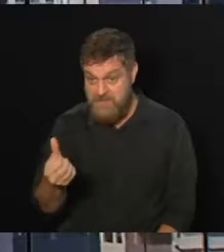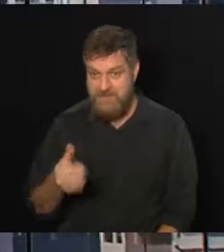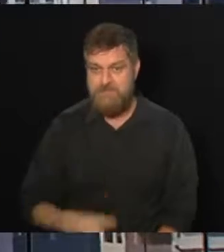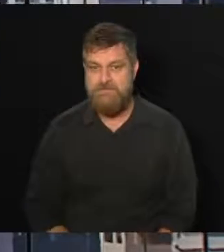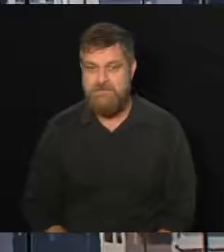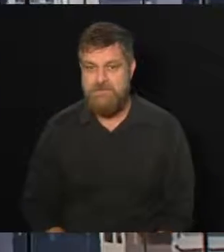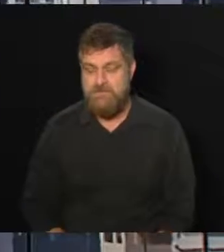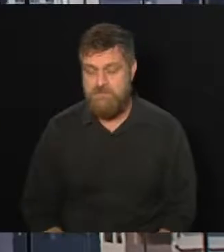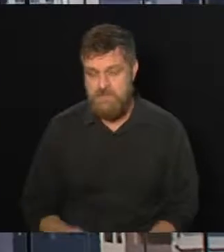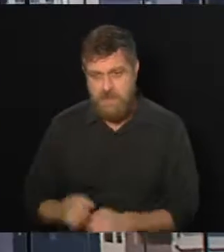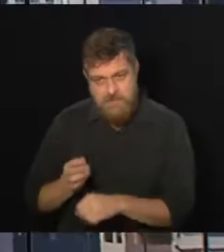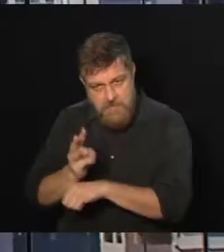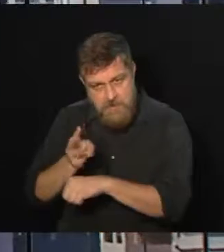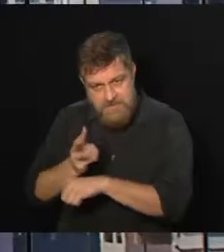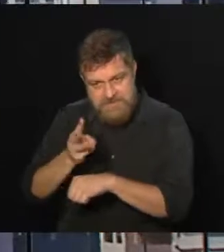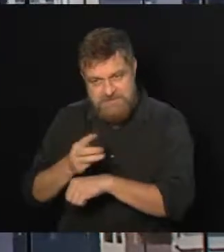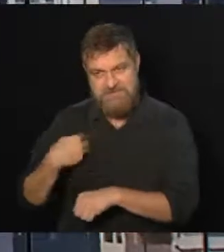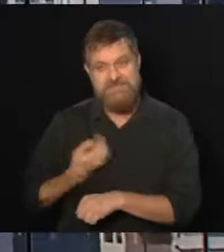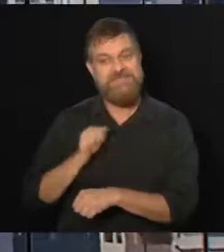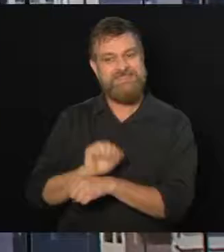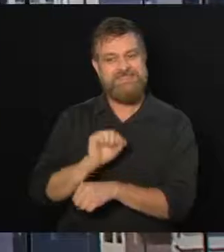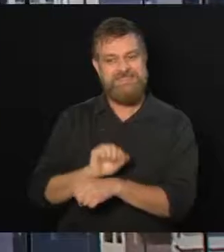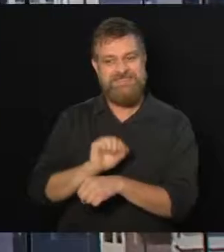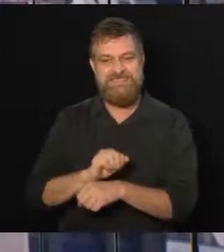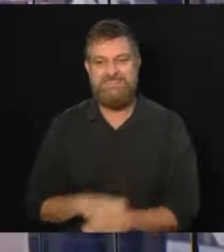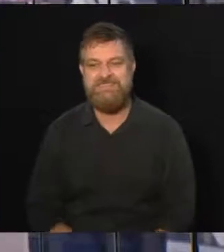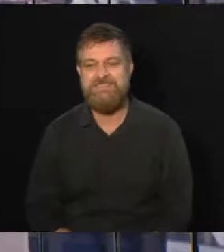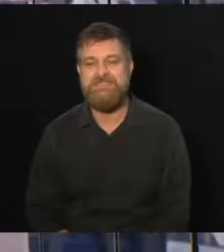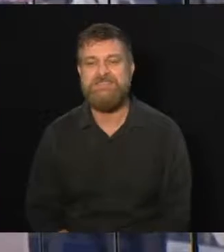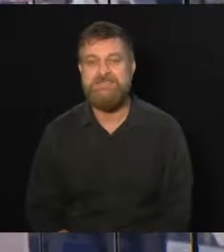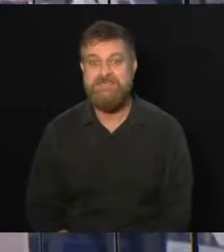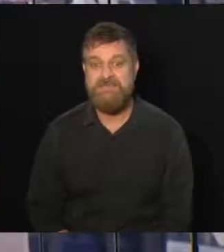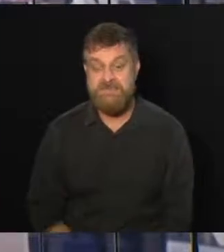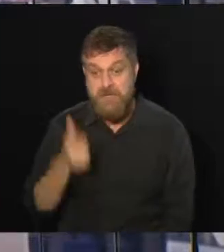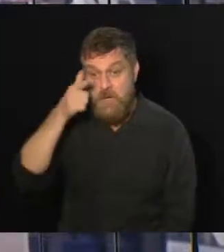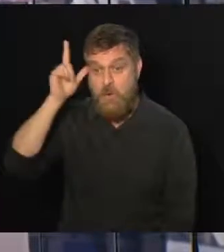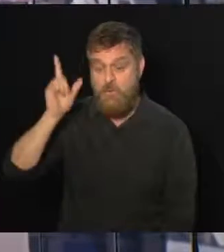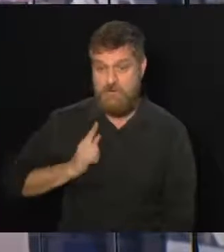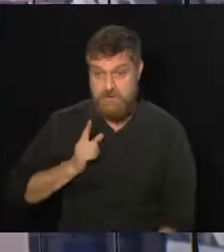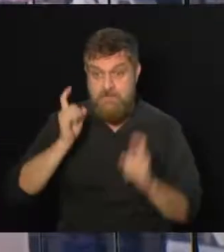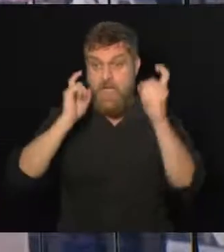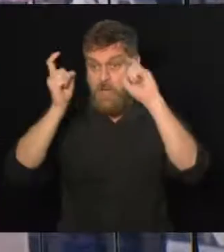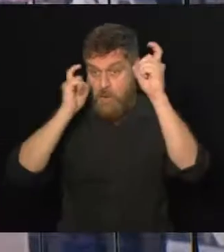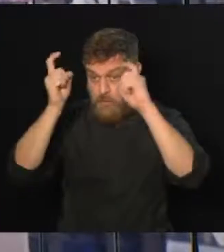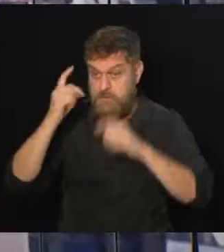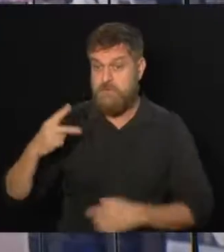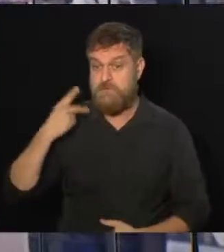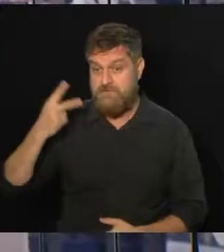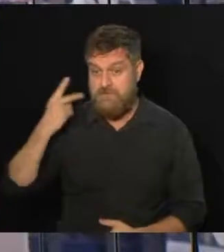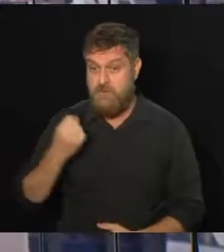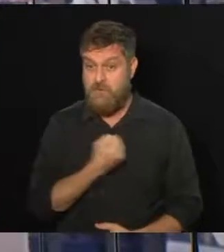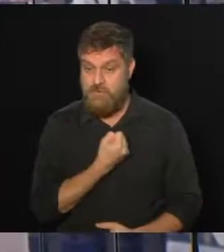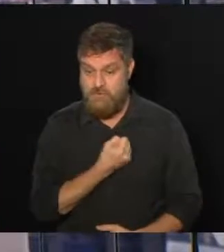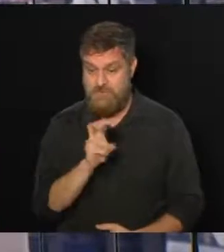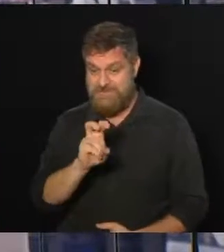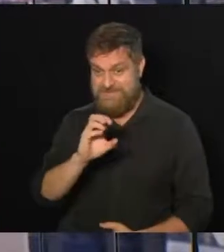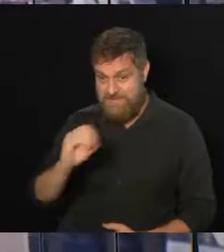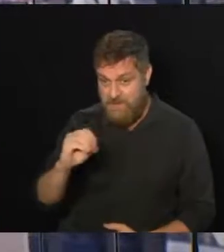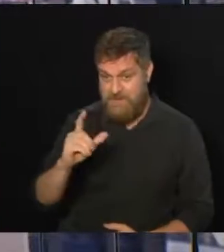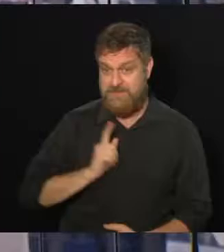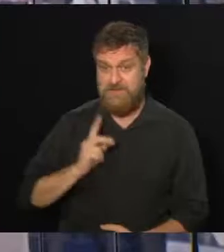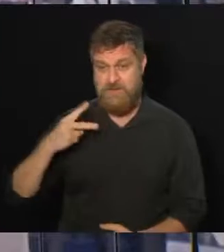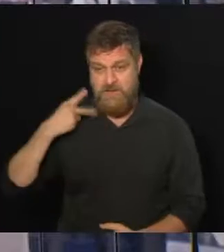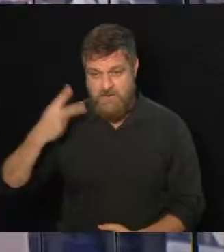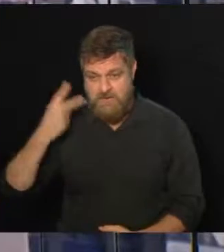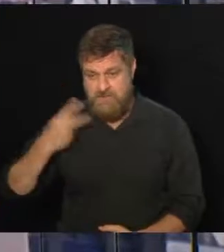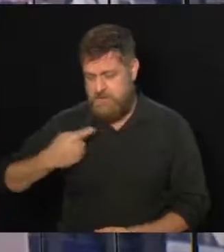97829-3776. Mande mensagem que nós estamos esperando. Ontem foi dia da reunião ordinária de número 50. Os